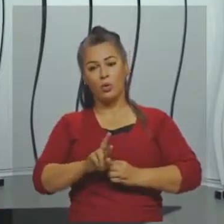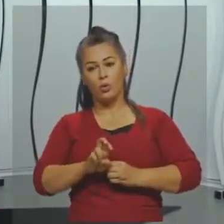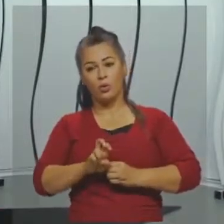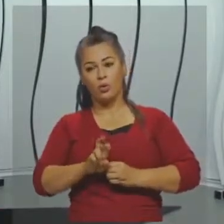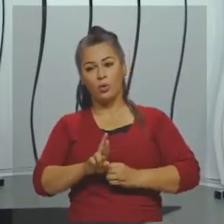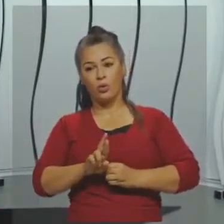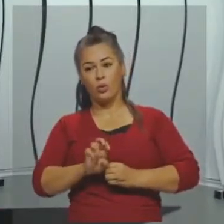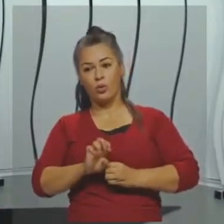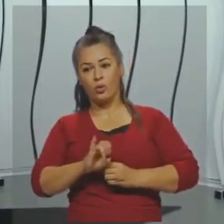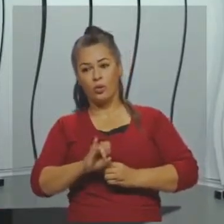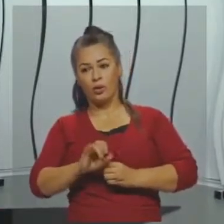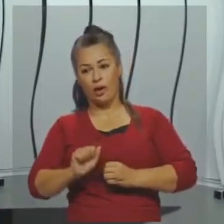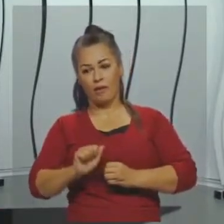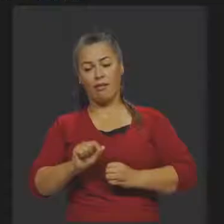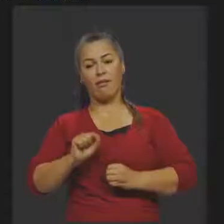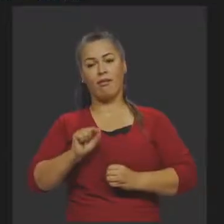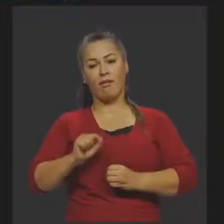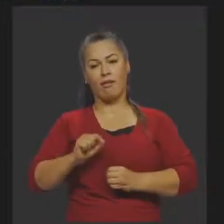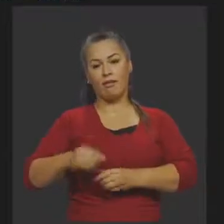e ela